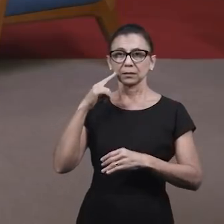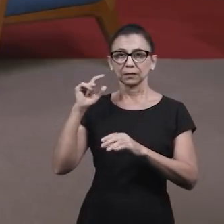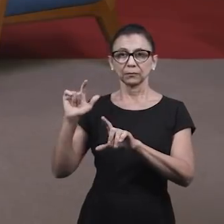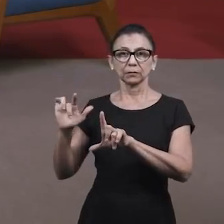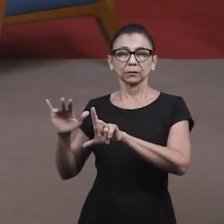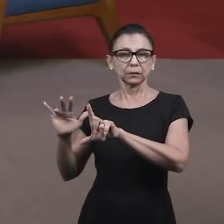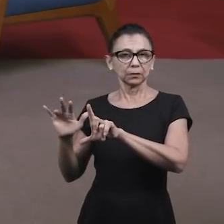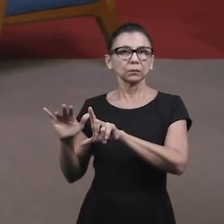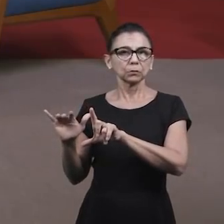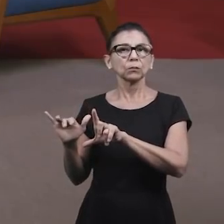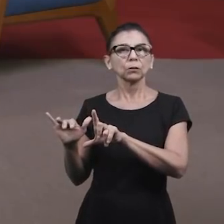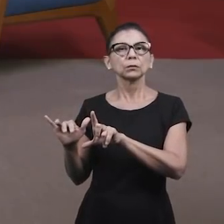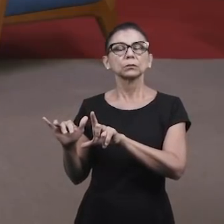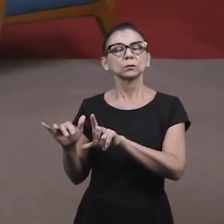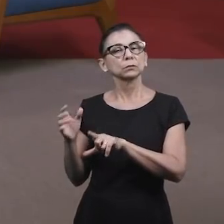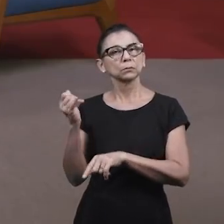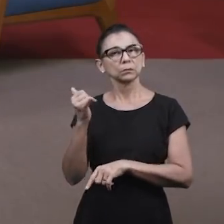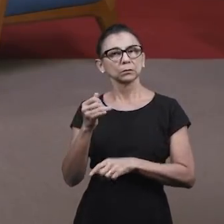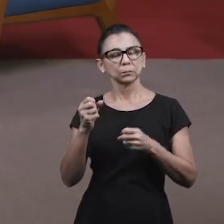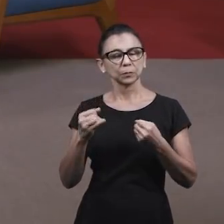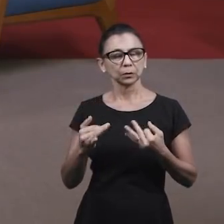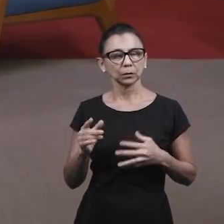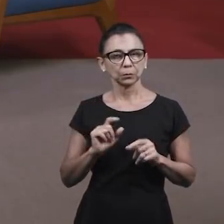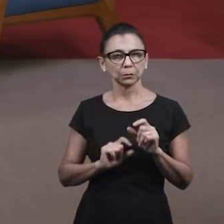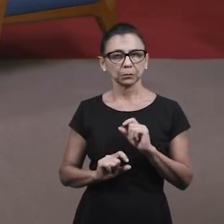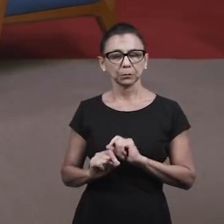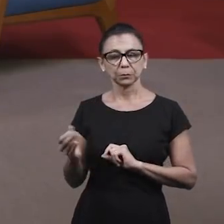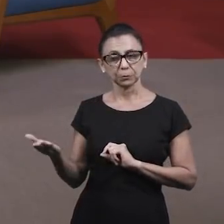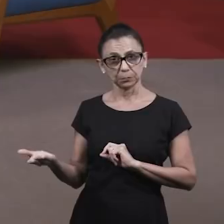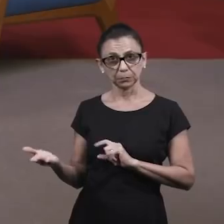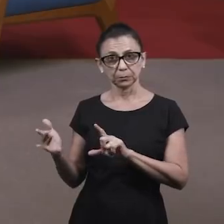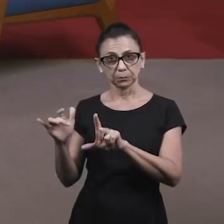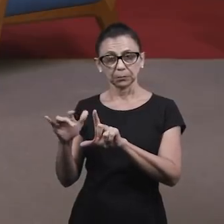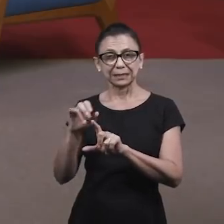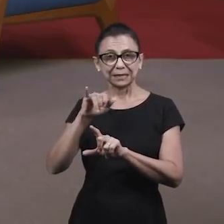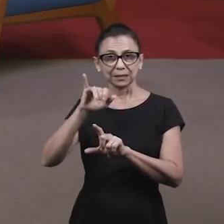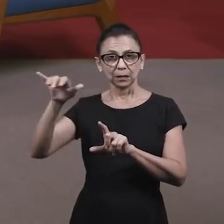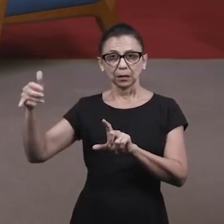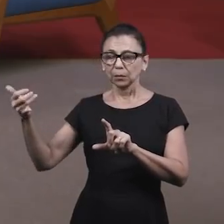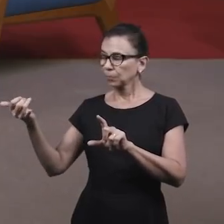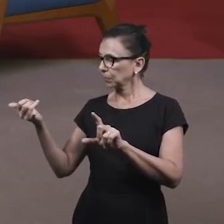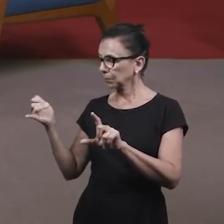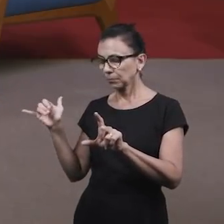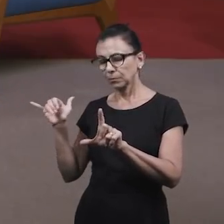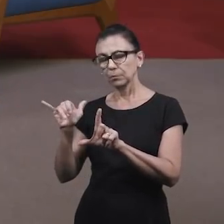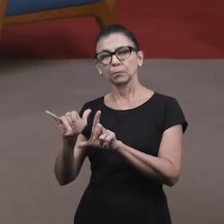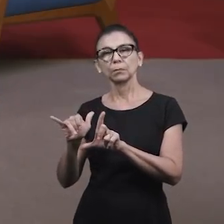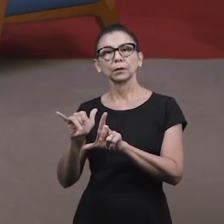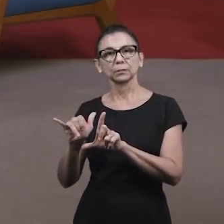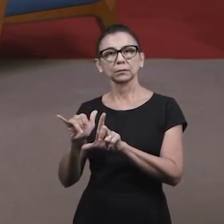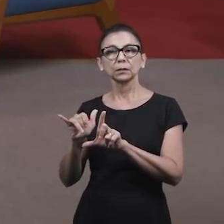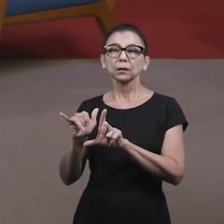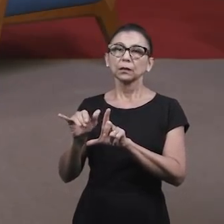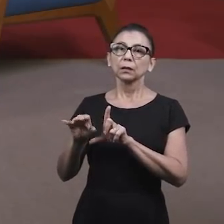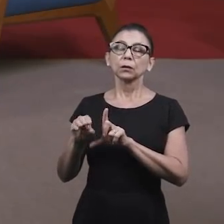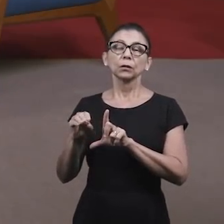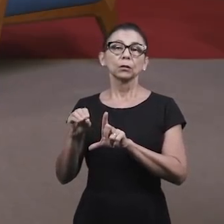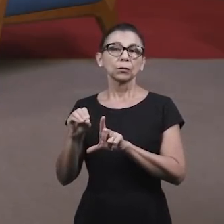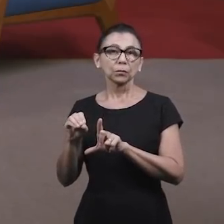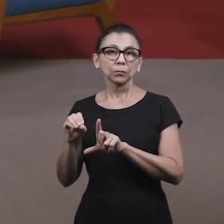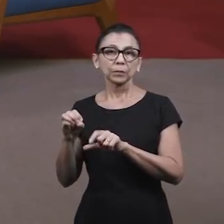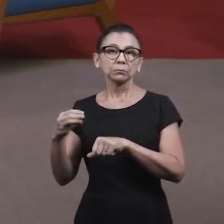aqui sustentados de pé, pela mão forte do Senhor, firmados nessa doutrina gloriosa. Até aqui